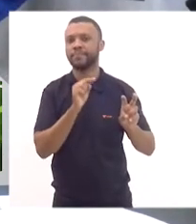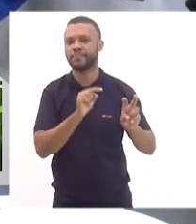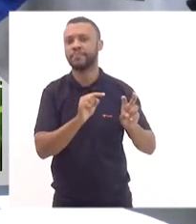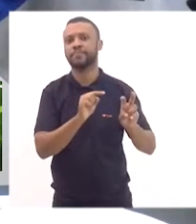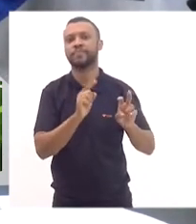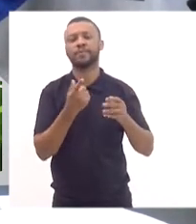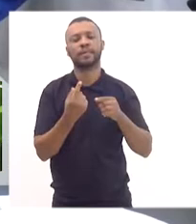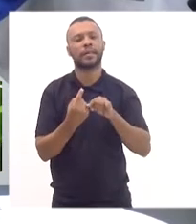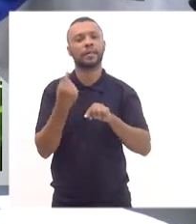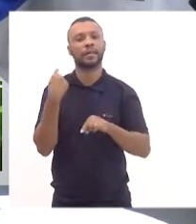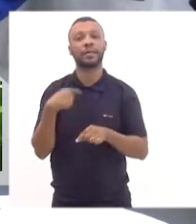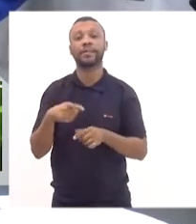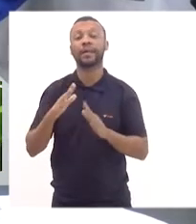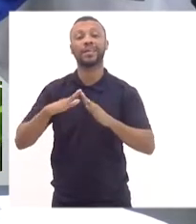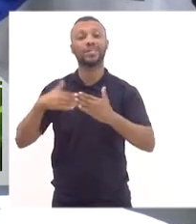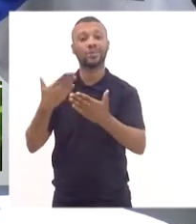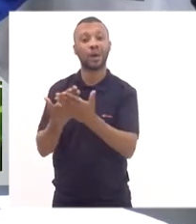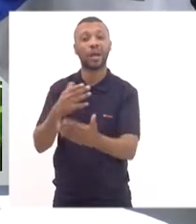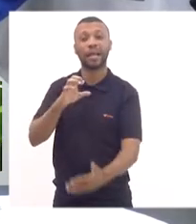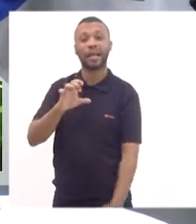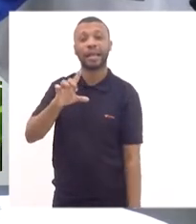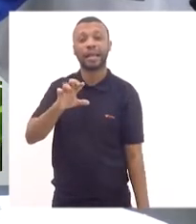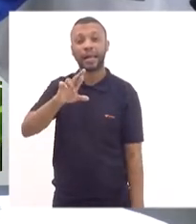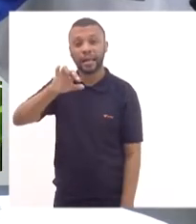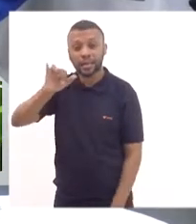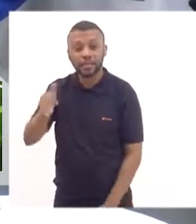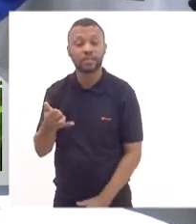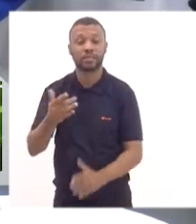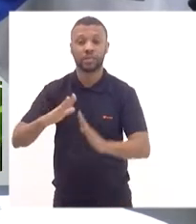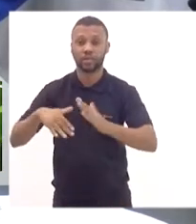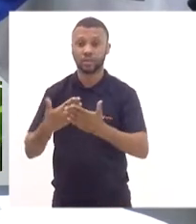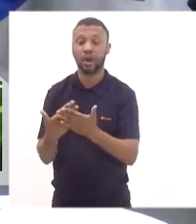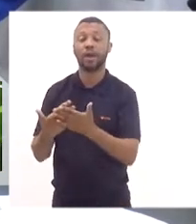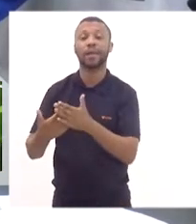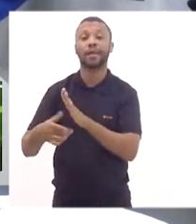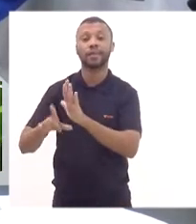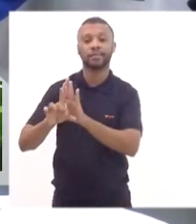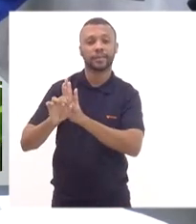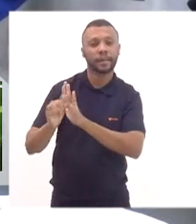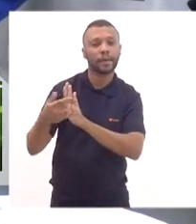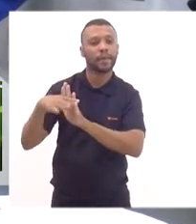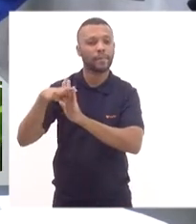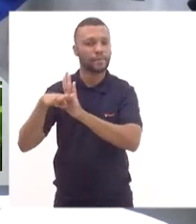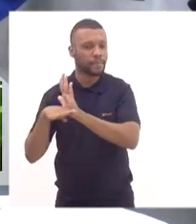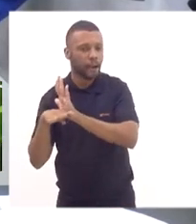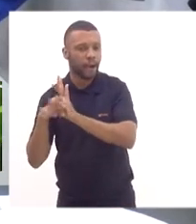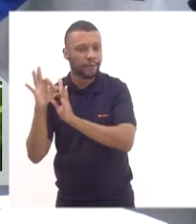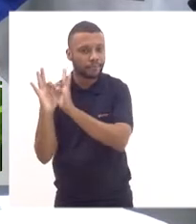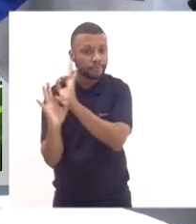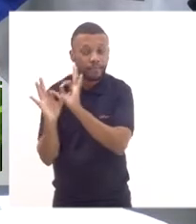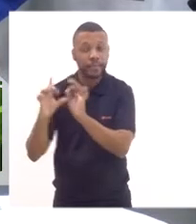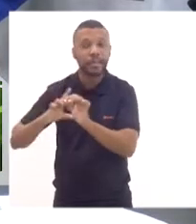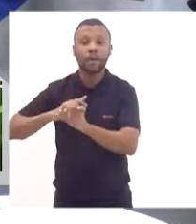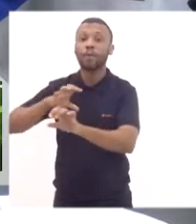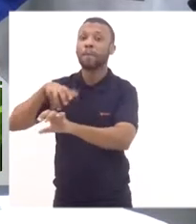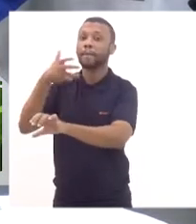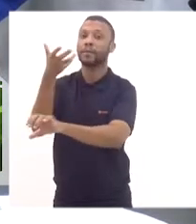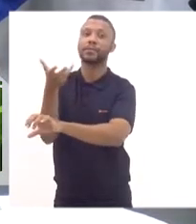lá na ELERJ, Escola Legislativa, onde a gente está ministrando uma disciplina.